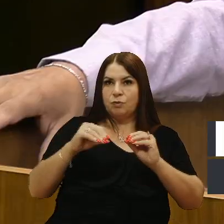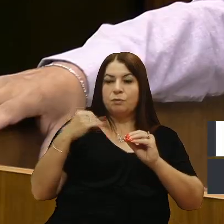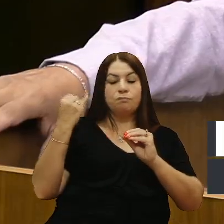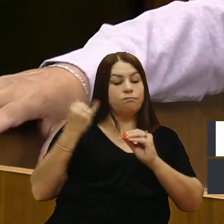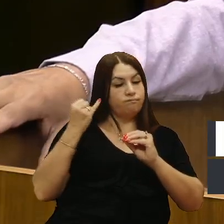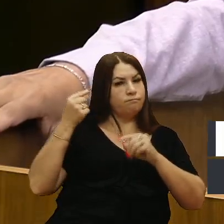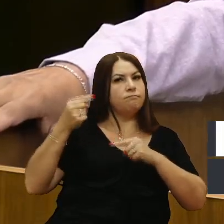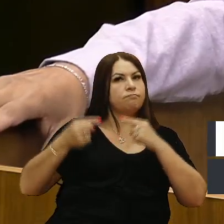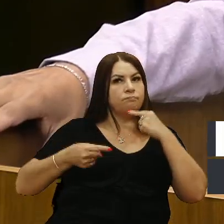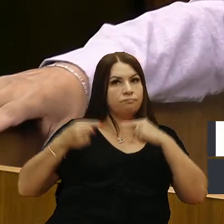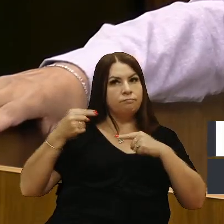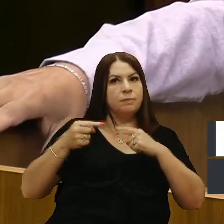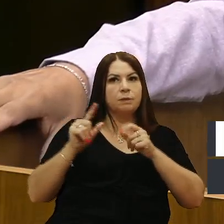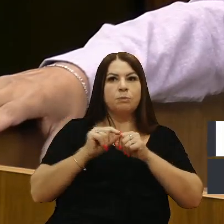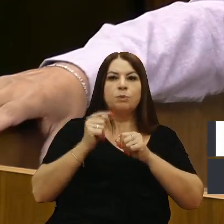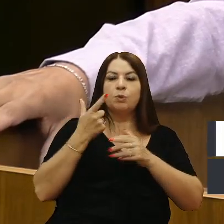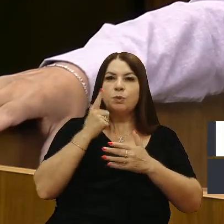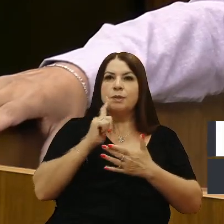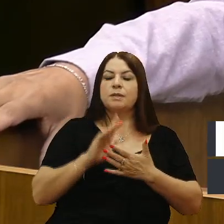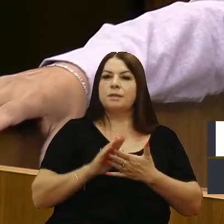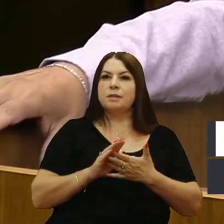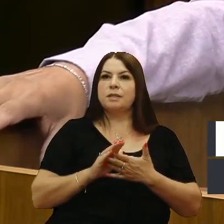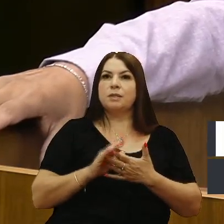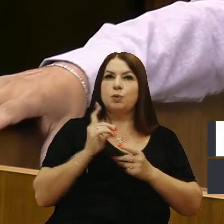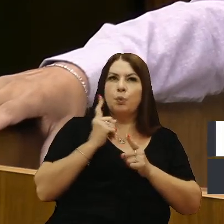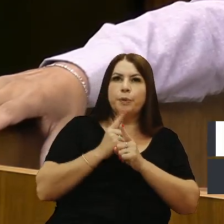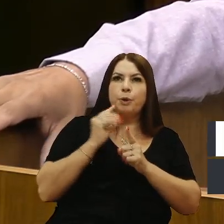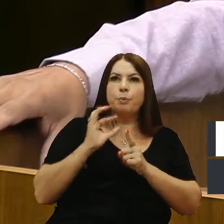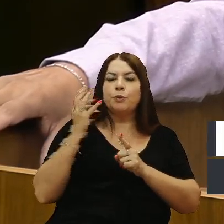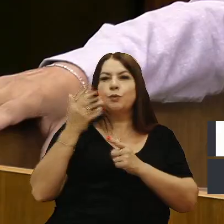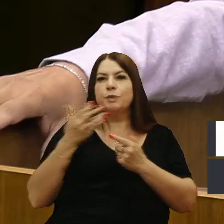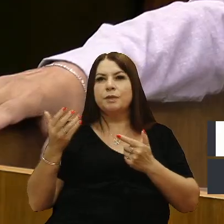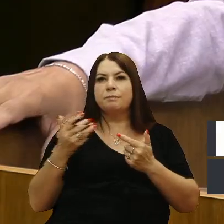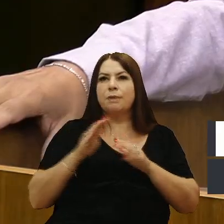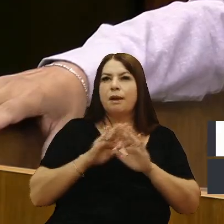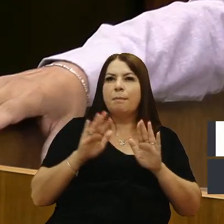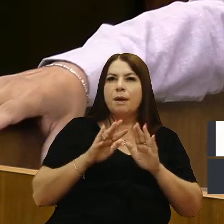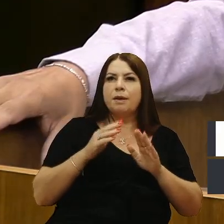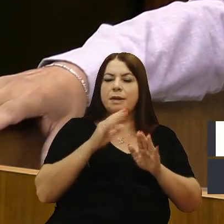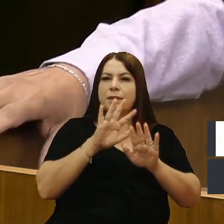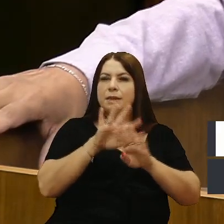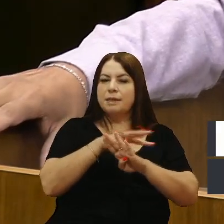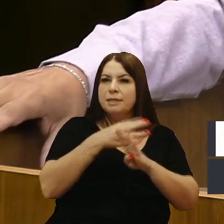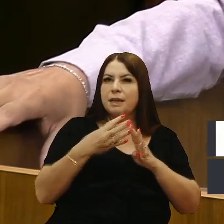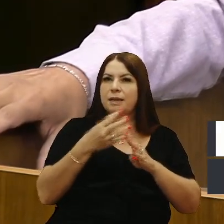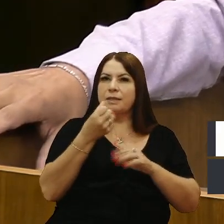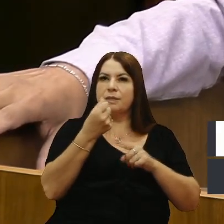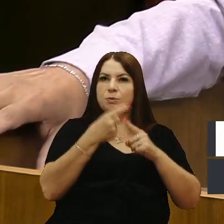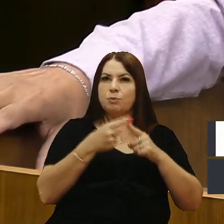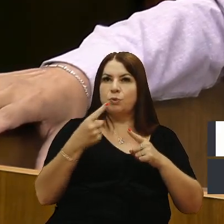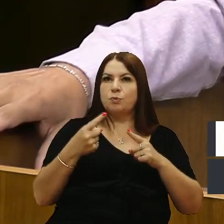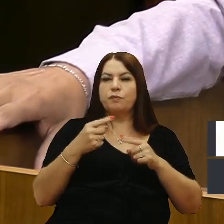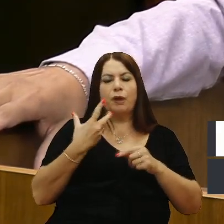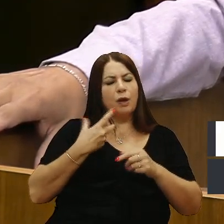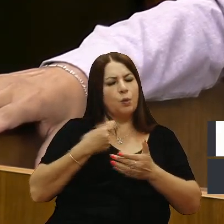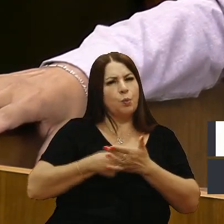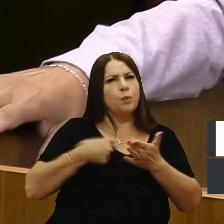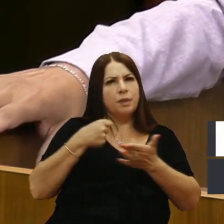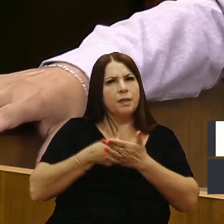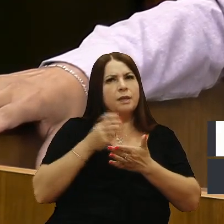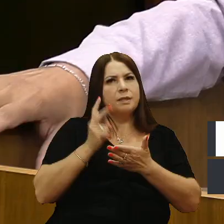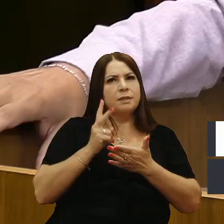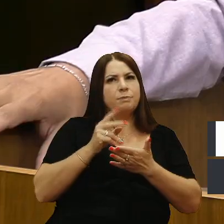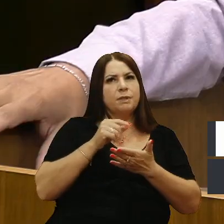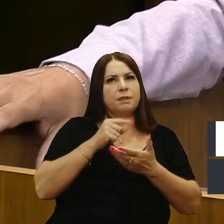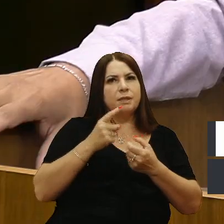esse debate aí, para a gente poder achar uma solução para acabar com a escala 6x1, que a gente vai lutar incansavelmente em todos os lugares